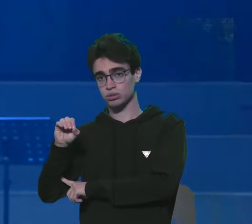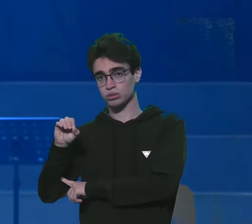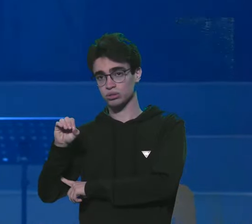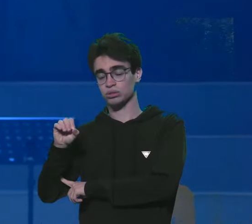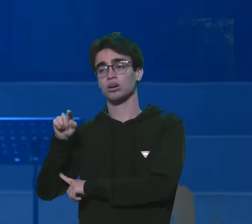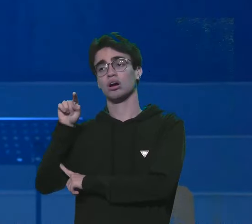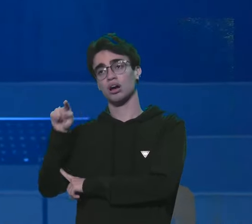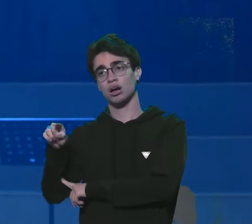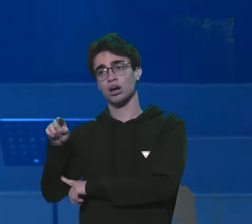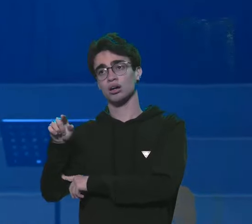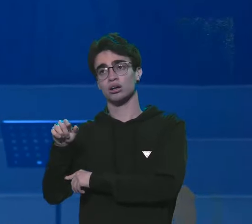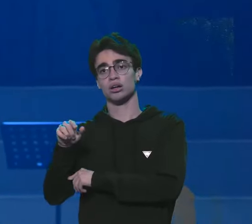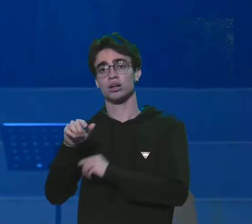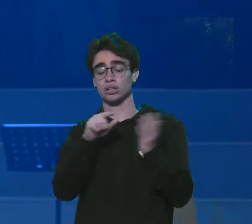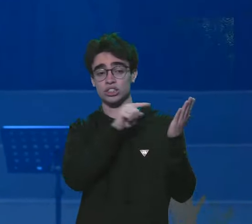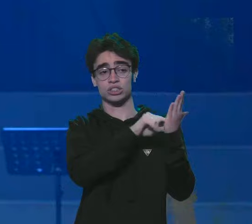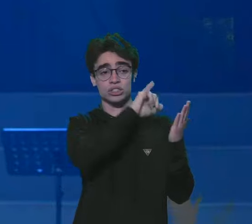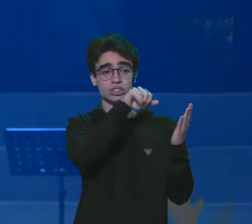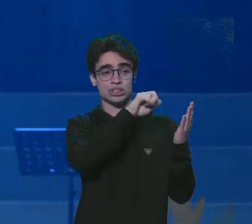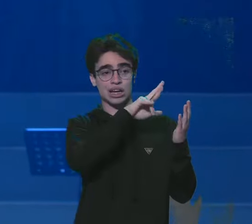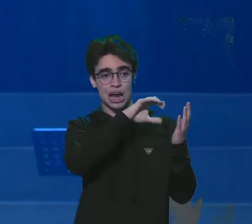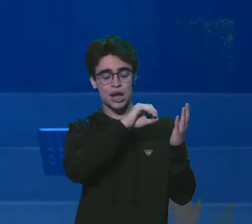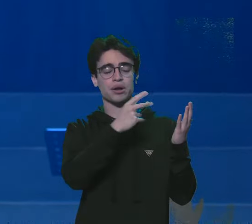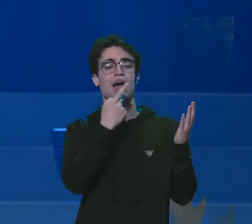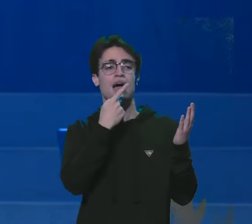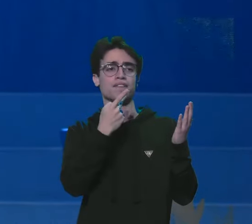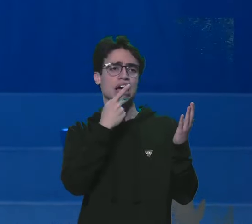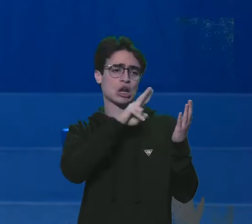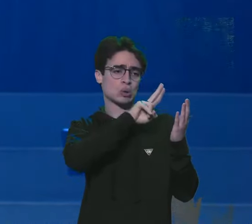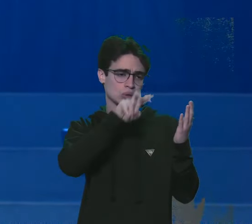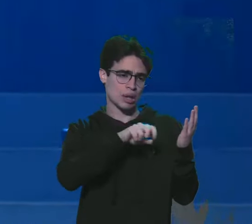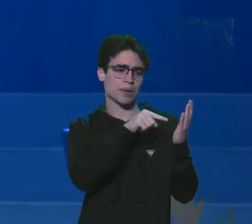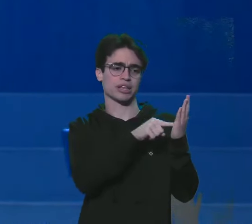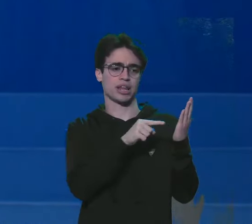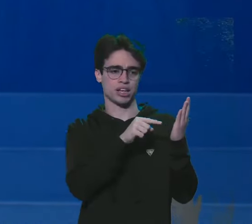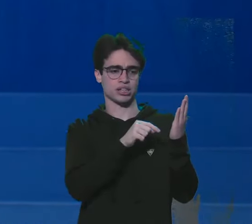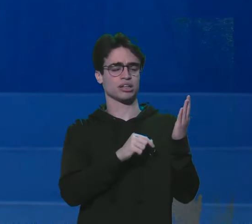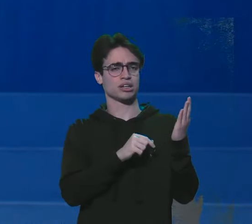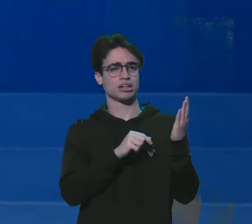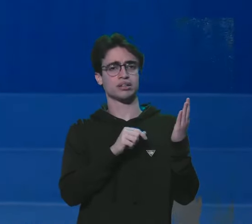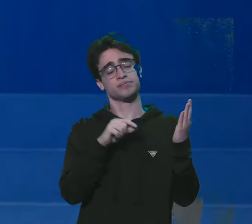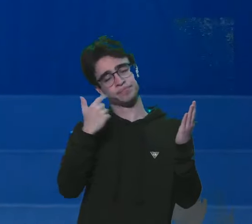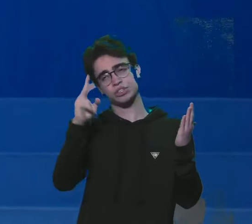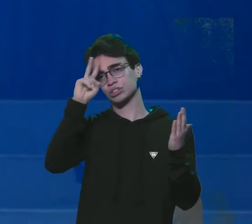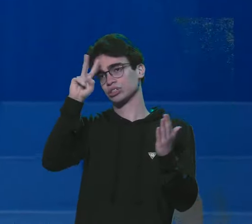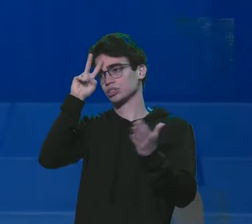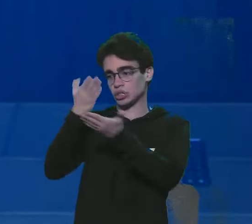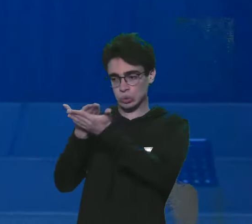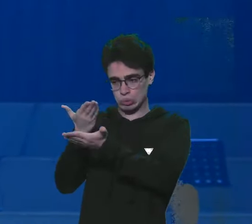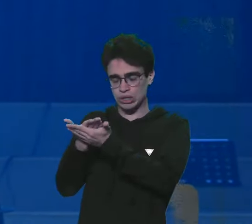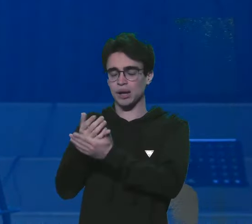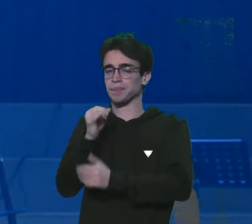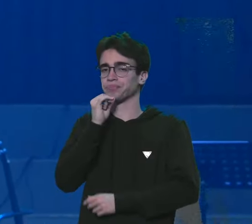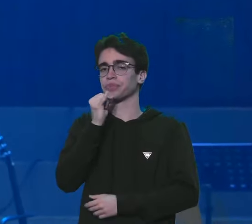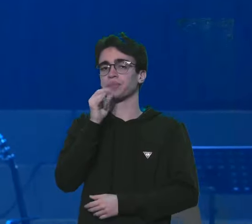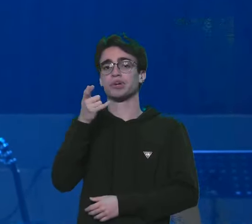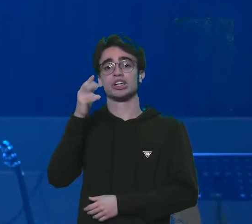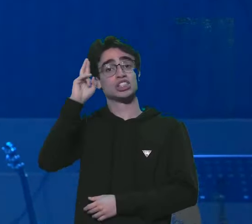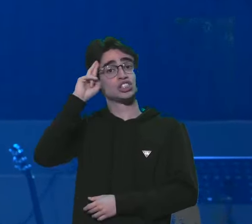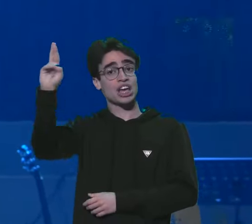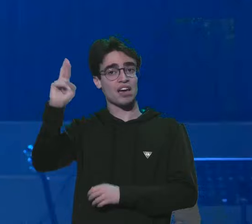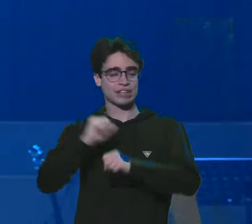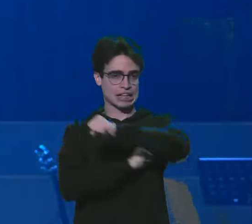nome dele. Ele devia ser alguém conhecido. Quando a gente vai estudar a história, o chefe da sinagoga,